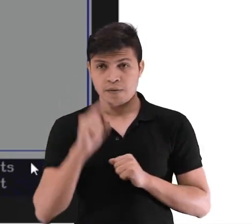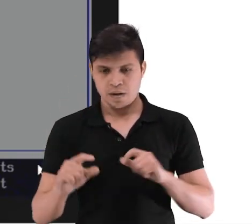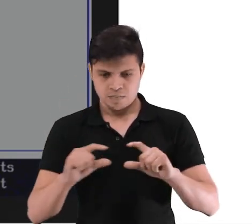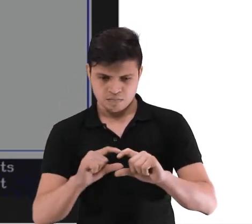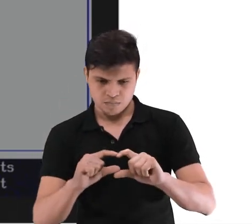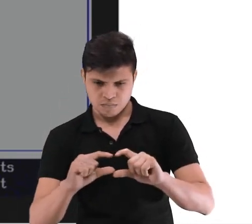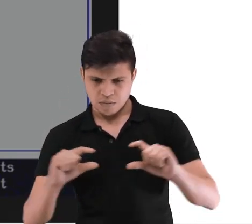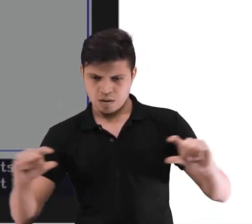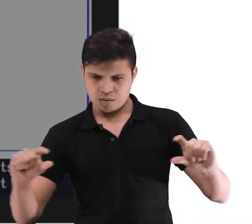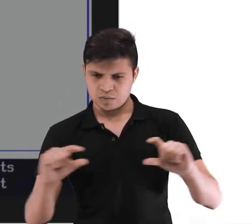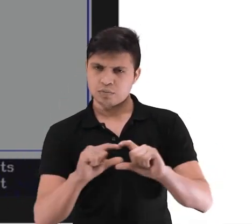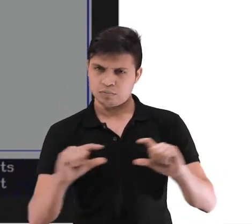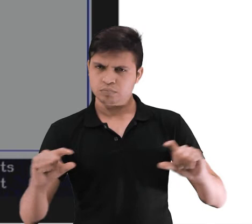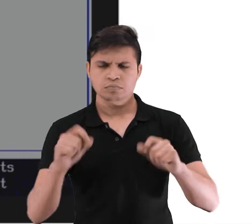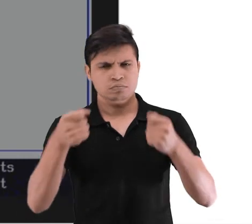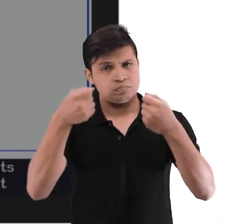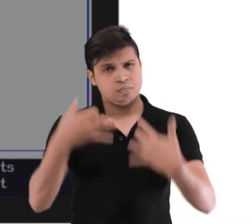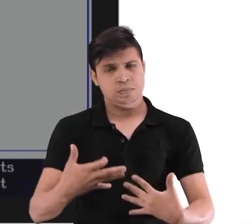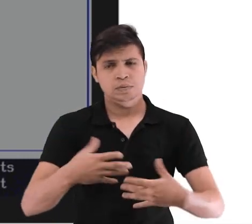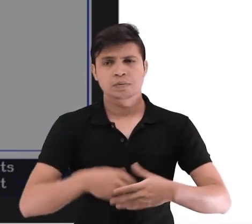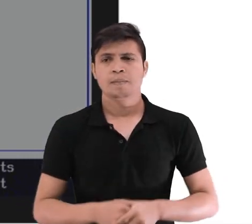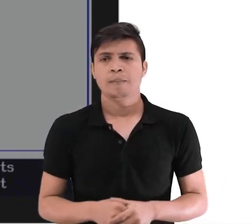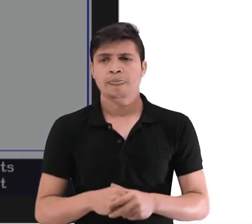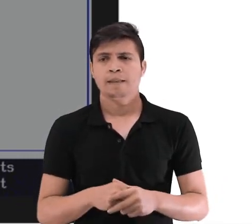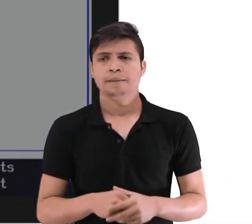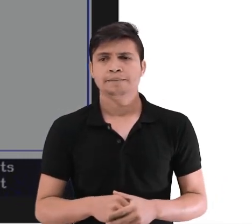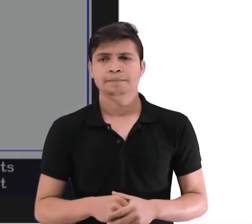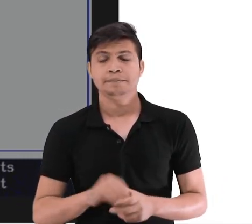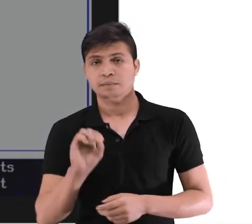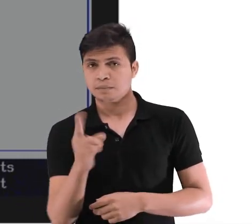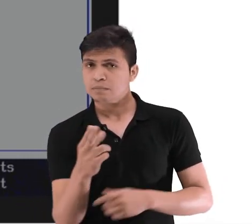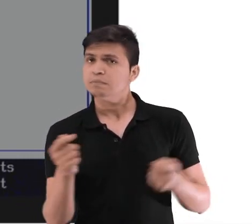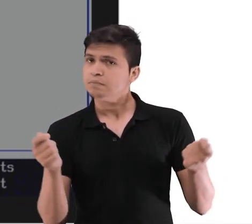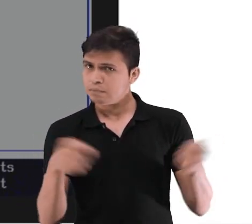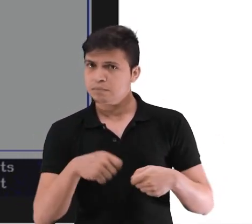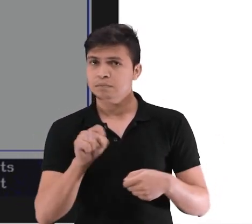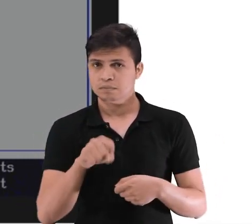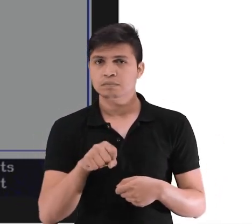linha aqui embaixo, explicando, ou então pode vir no lado direito